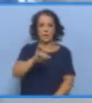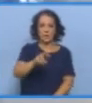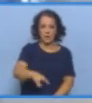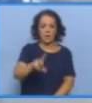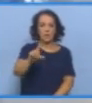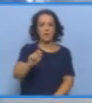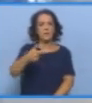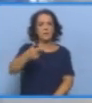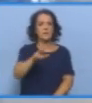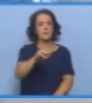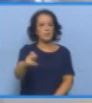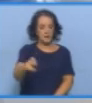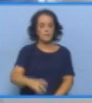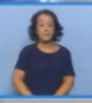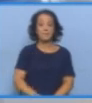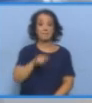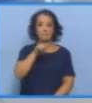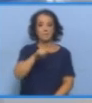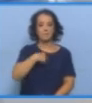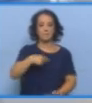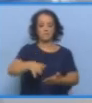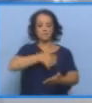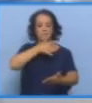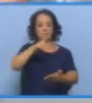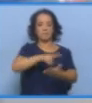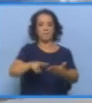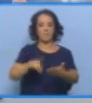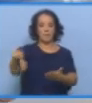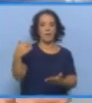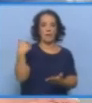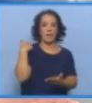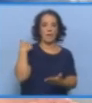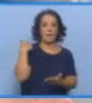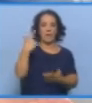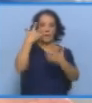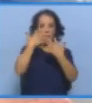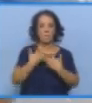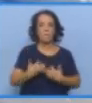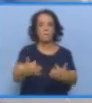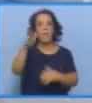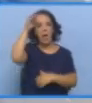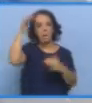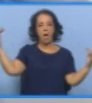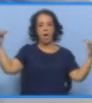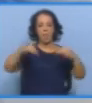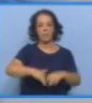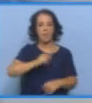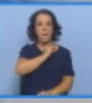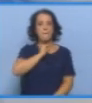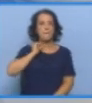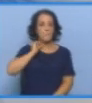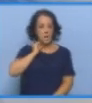Nós fizemos um comunicado, e ele disse ao Sr. Bispo, foi num plenário de padres em Almada, Sr. Bispo,